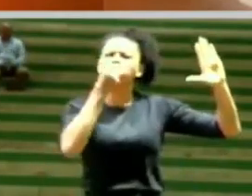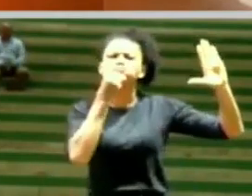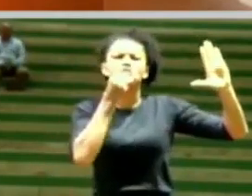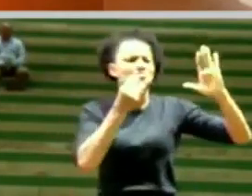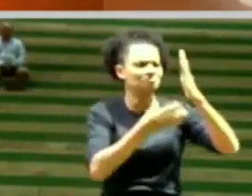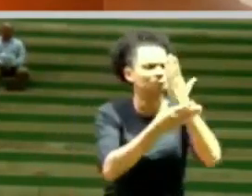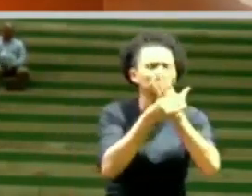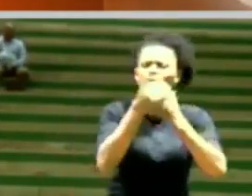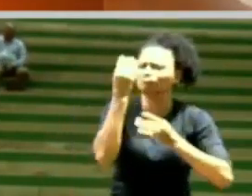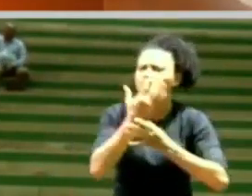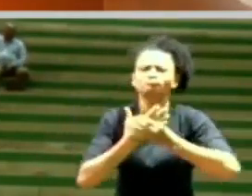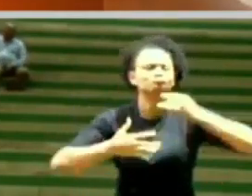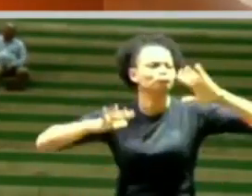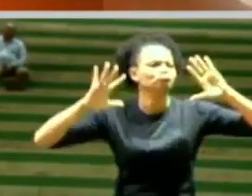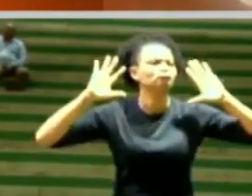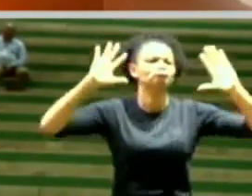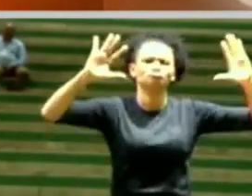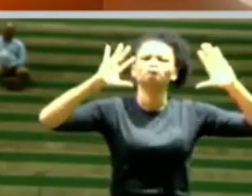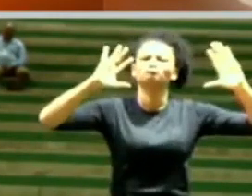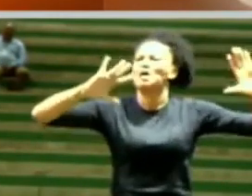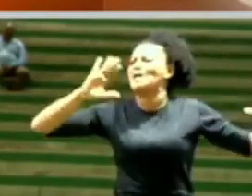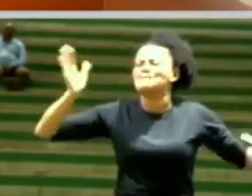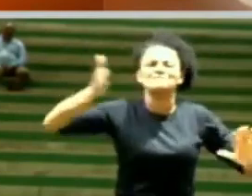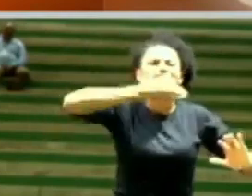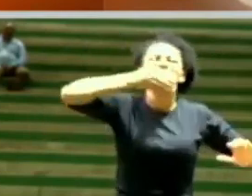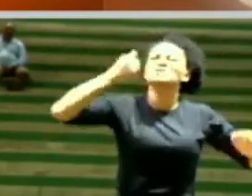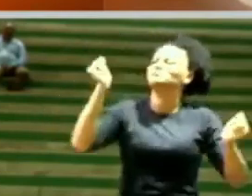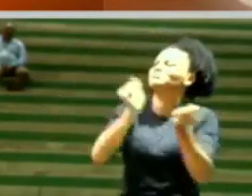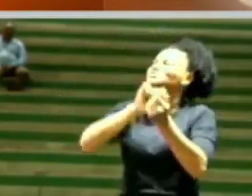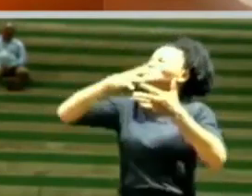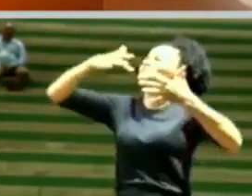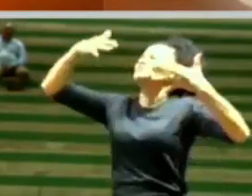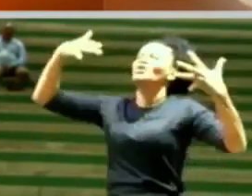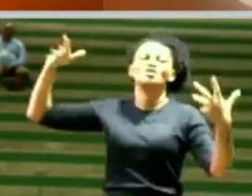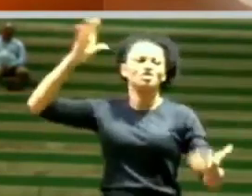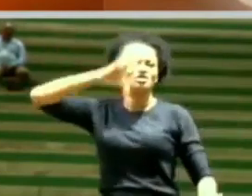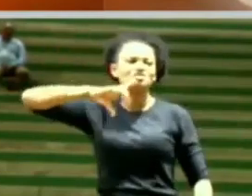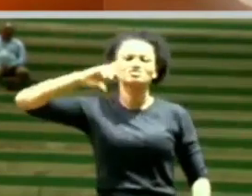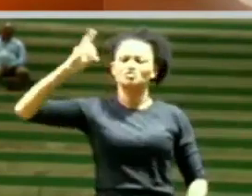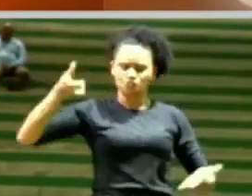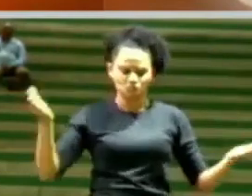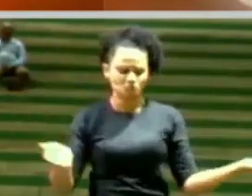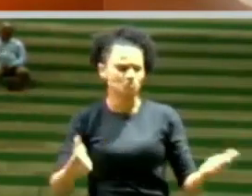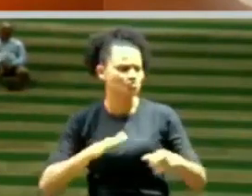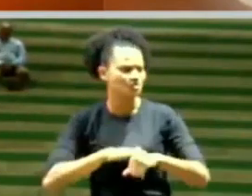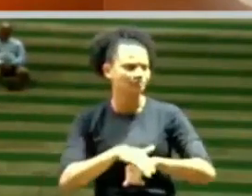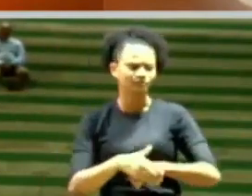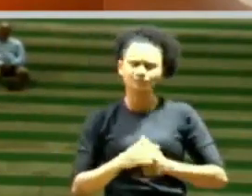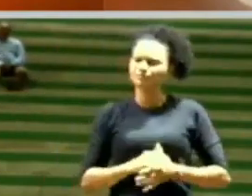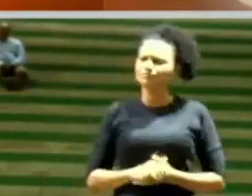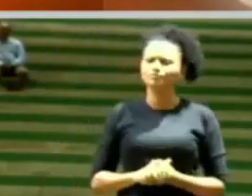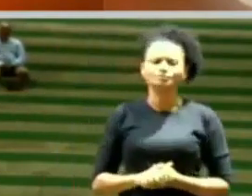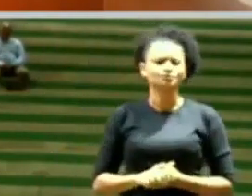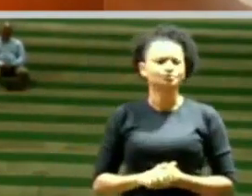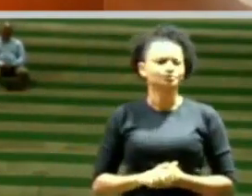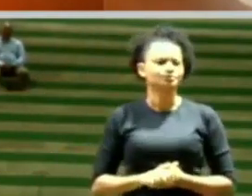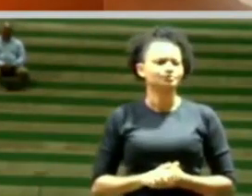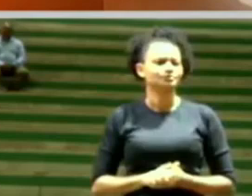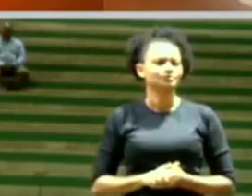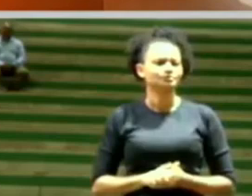oportunidade, levante a sua mão e dê o melhor glória a Deus que você já deu aqui nessa noite.